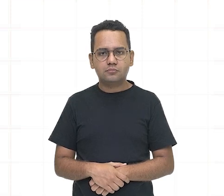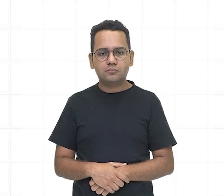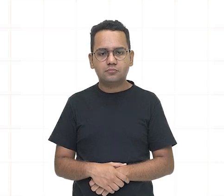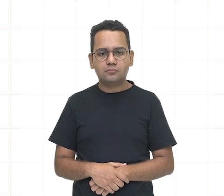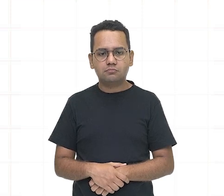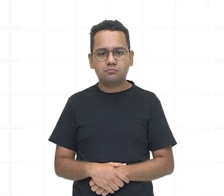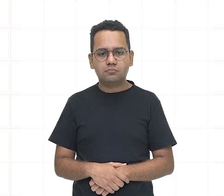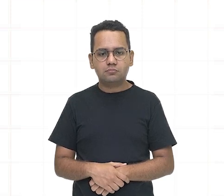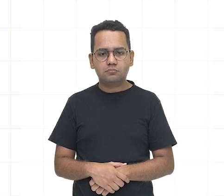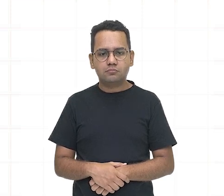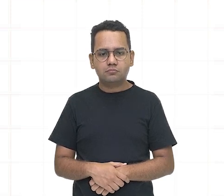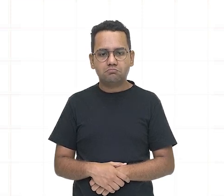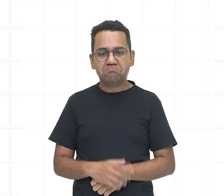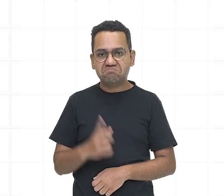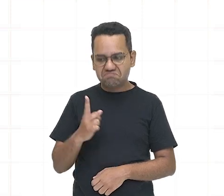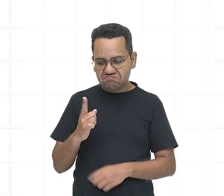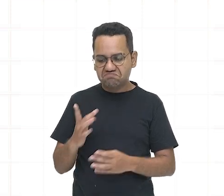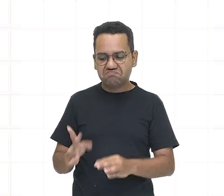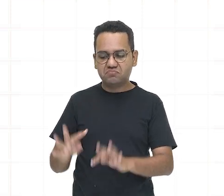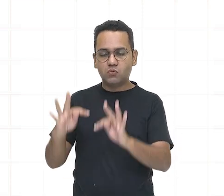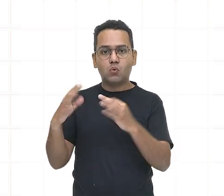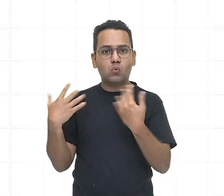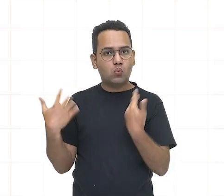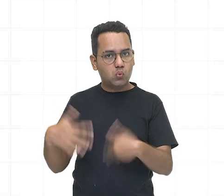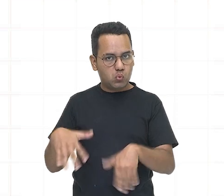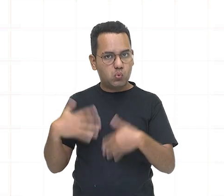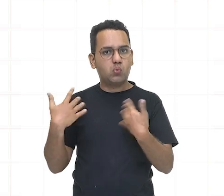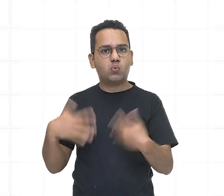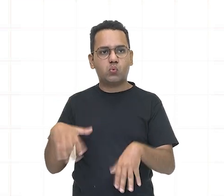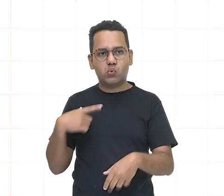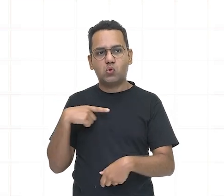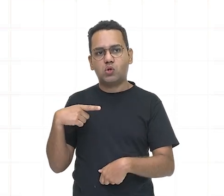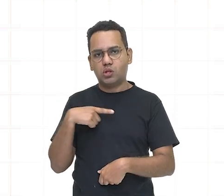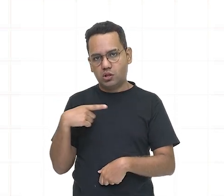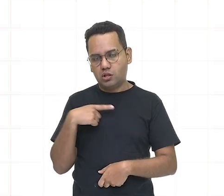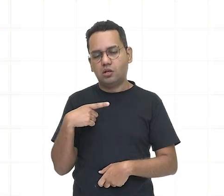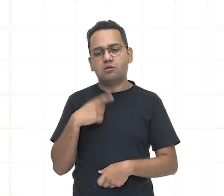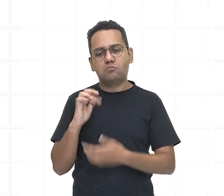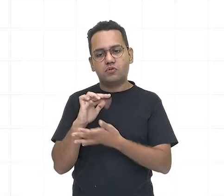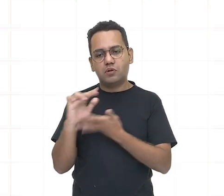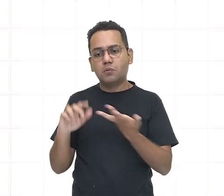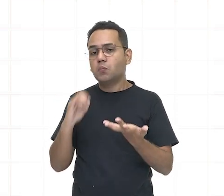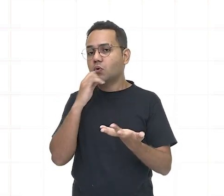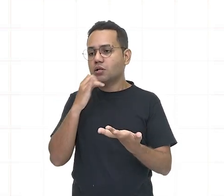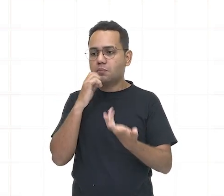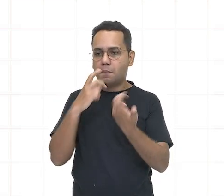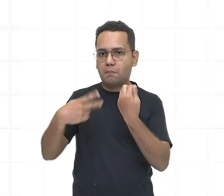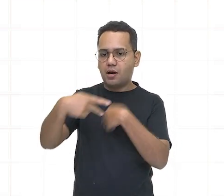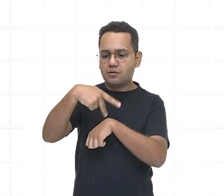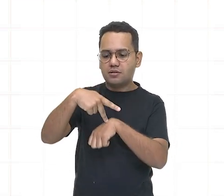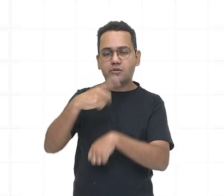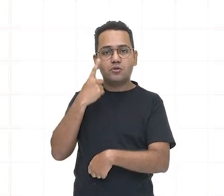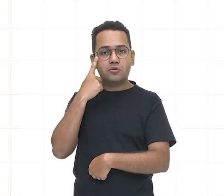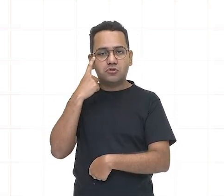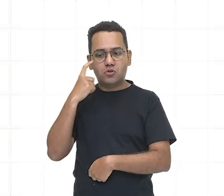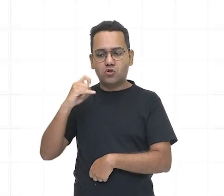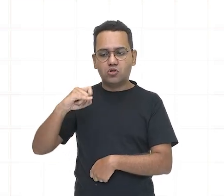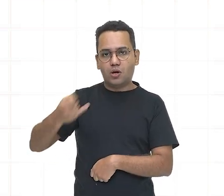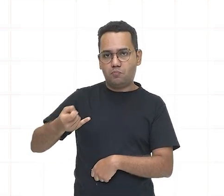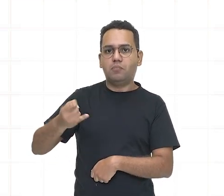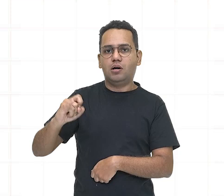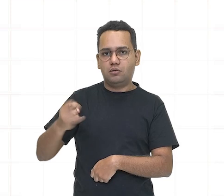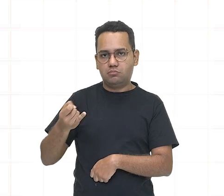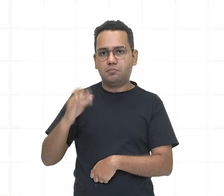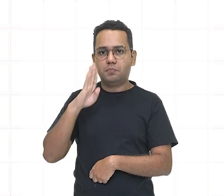um importante hub tecnológico, tá? Com os países como o Japão, né? Então, o Japão vai ser um dos